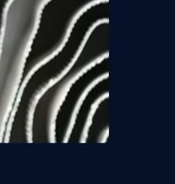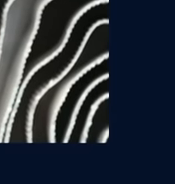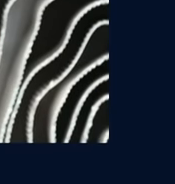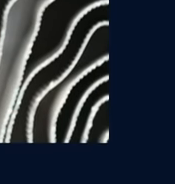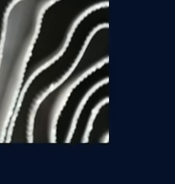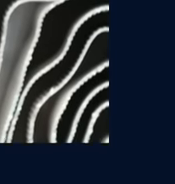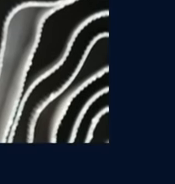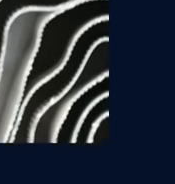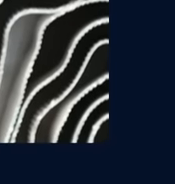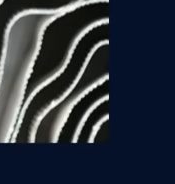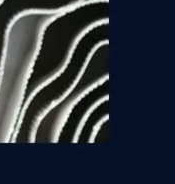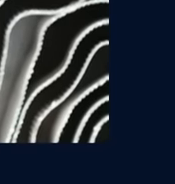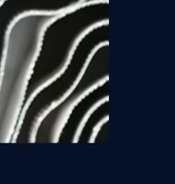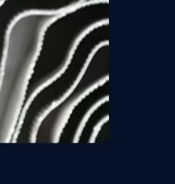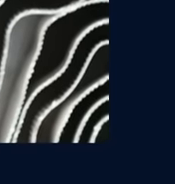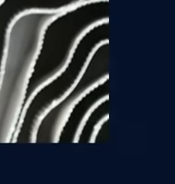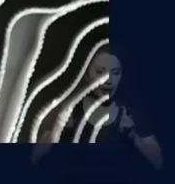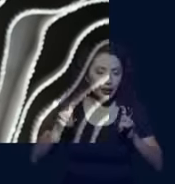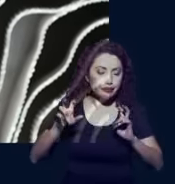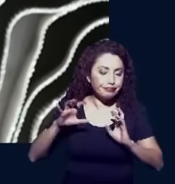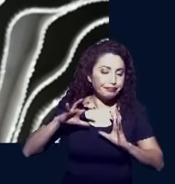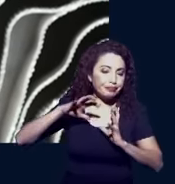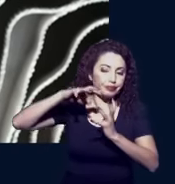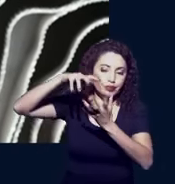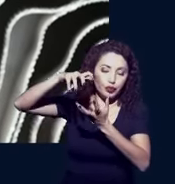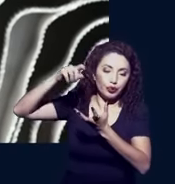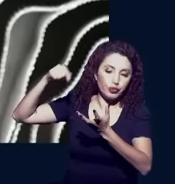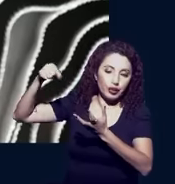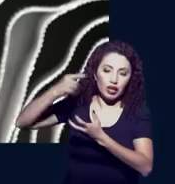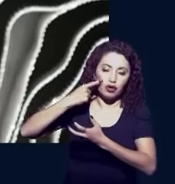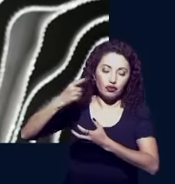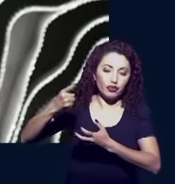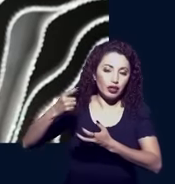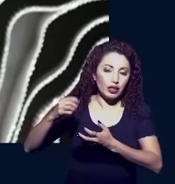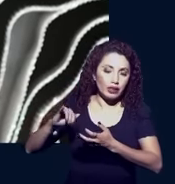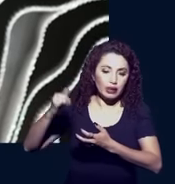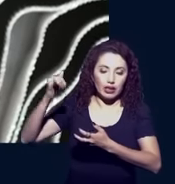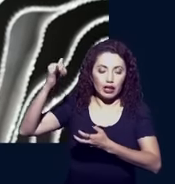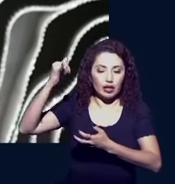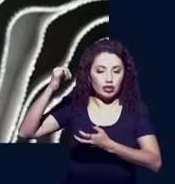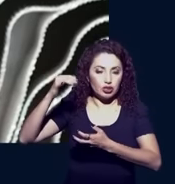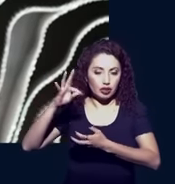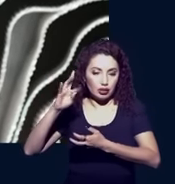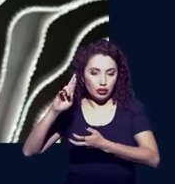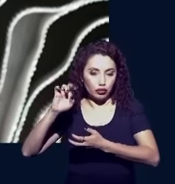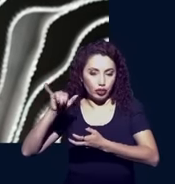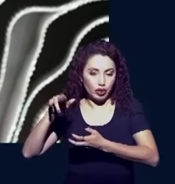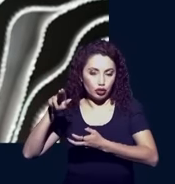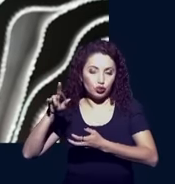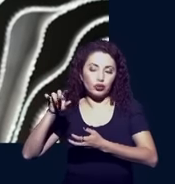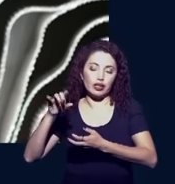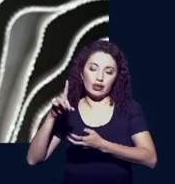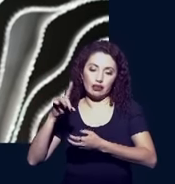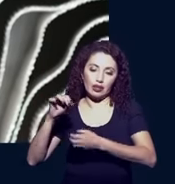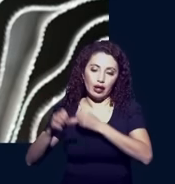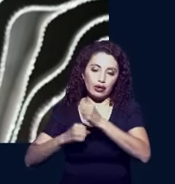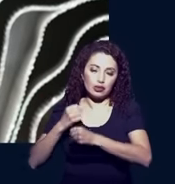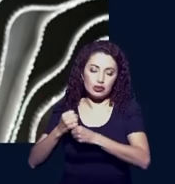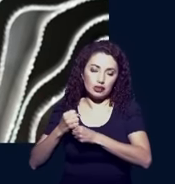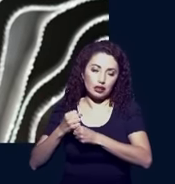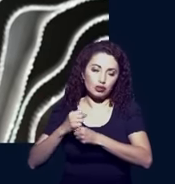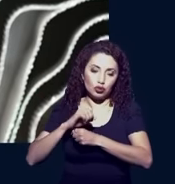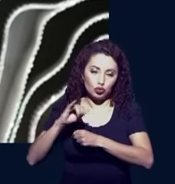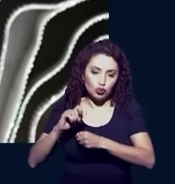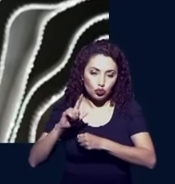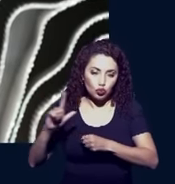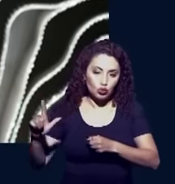ao cenário internacional né a gente viu a taxa da treger de 10 anos saí no final ali de de Julho início de